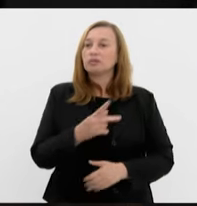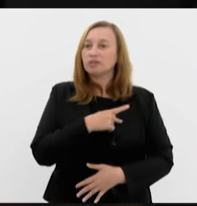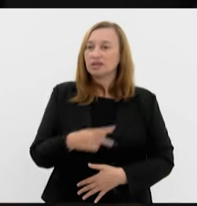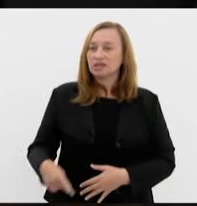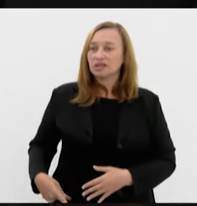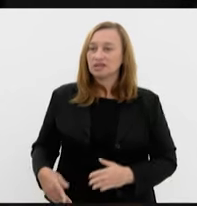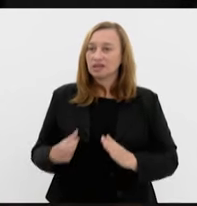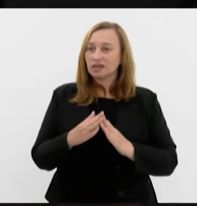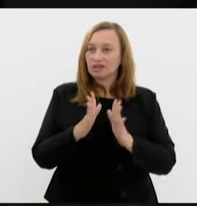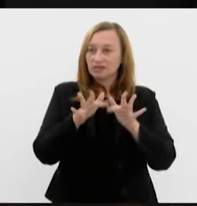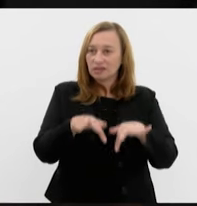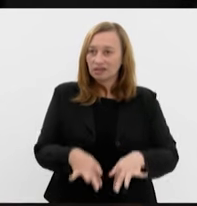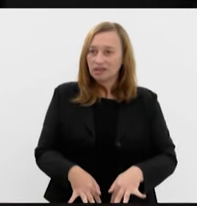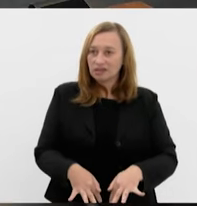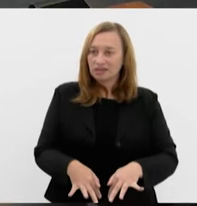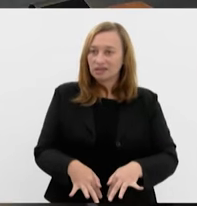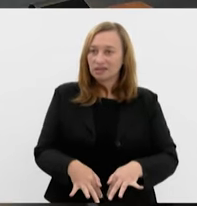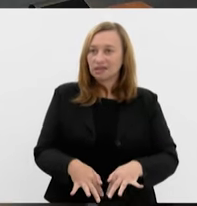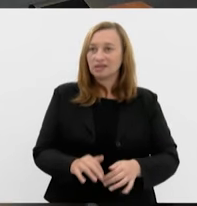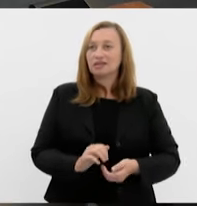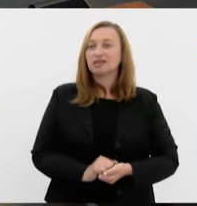casa encerra a